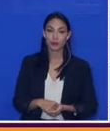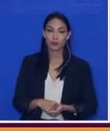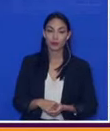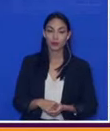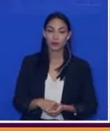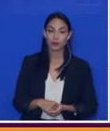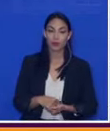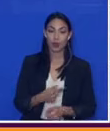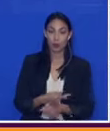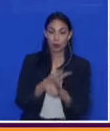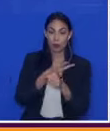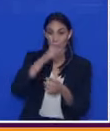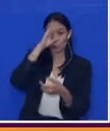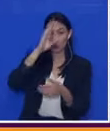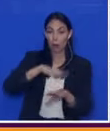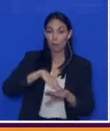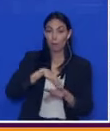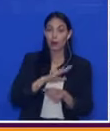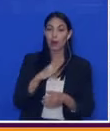Prêmio principal com mais de